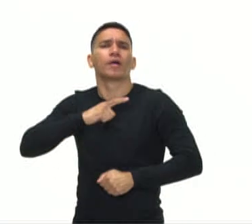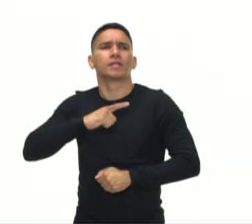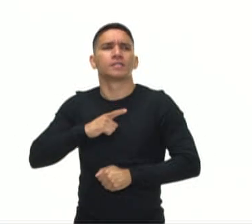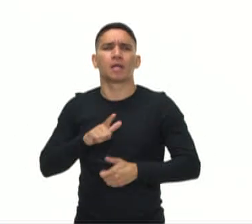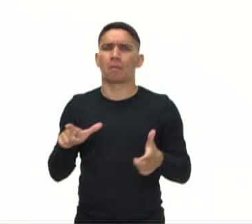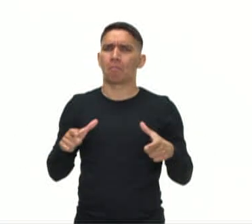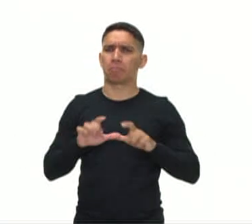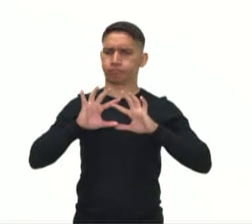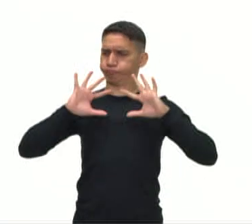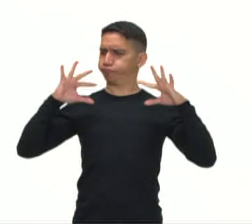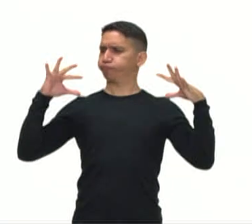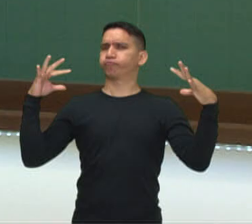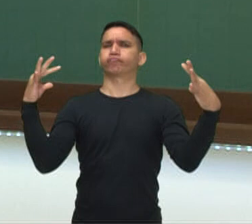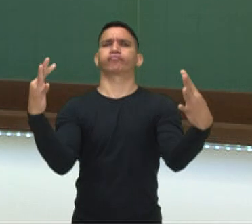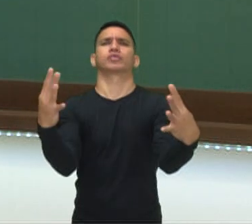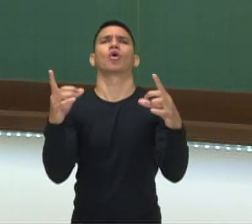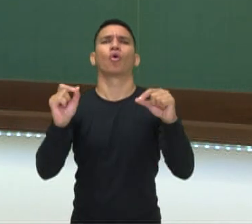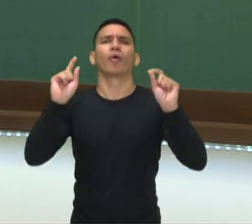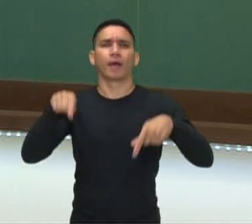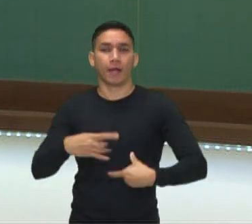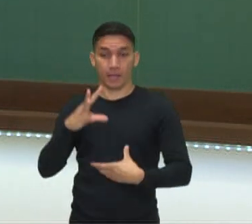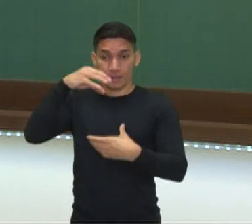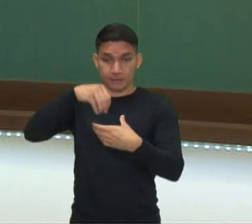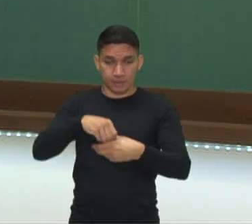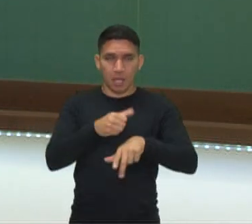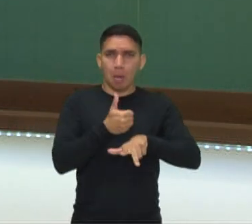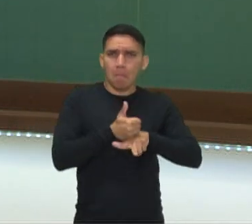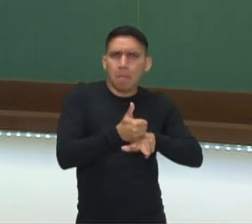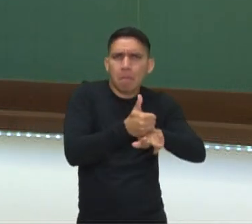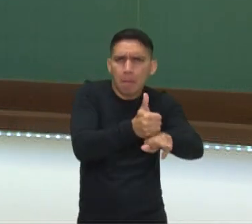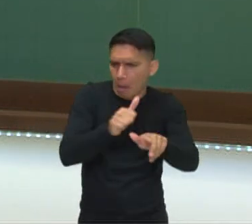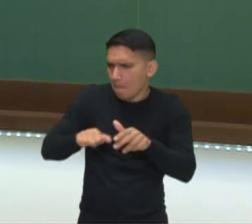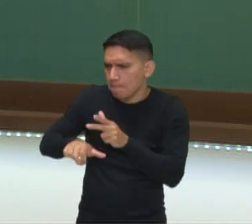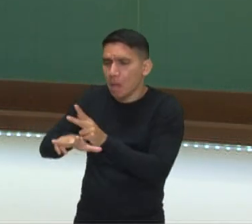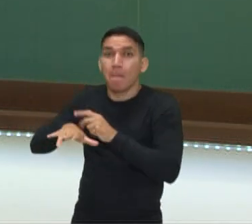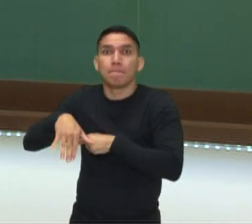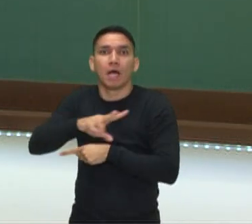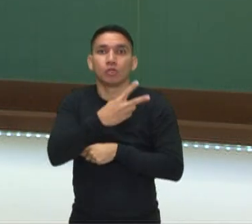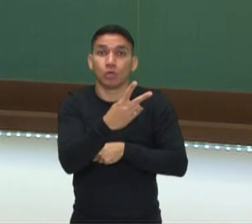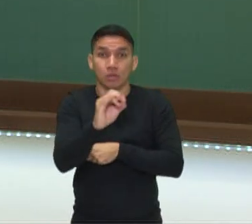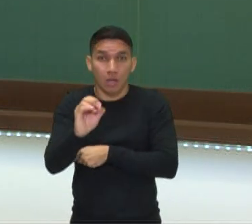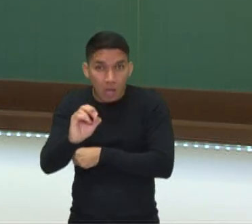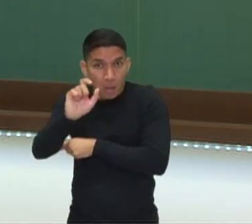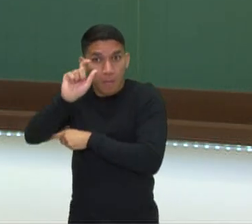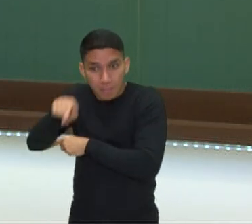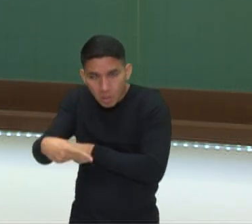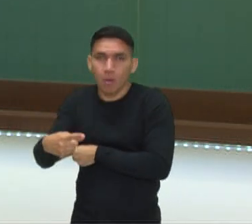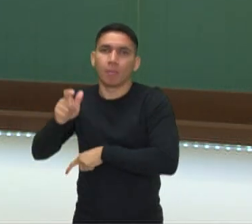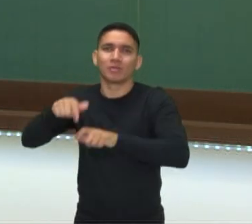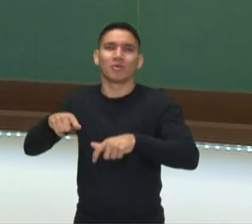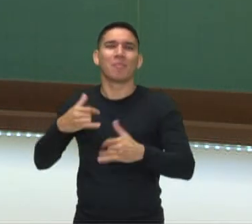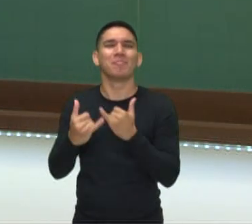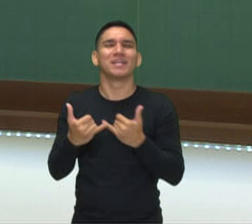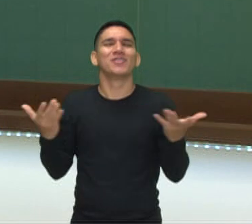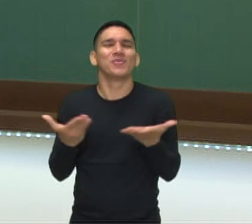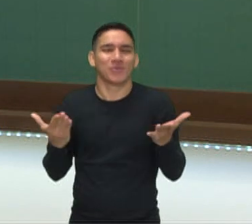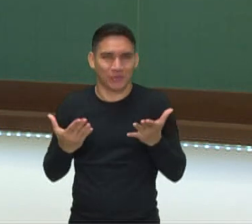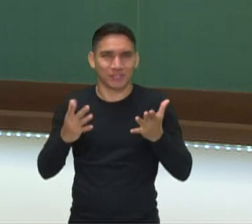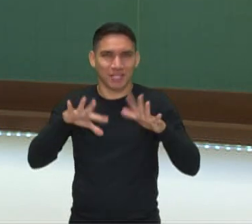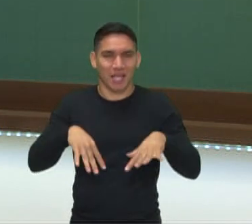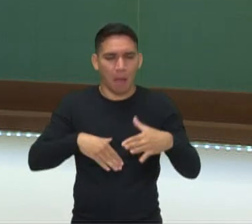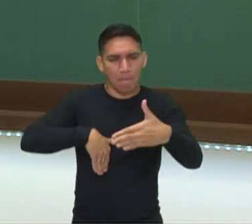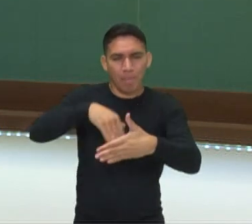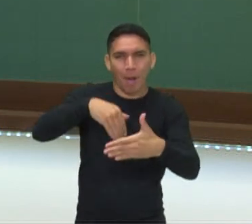desse grande estádio. Esse estádio era onde existiam as corridas de piga, mais de 200 mil pessoas se reuniam, era a Copa do Mundo da época, e era uma